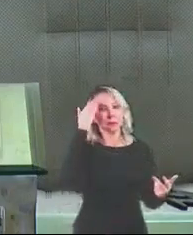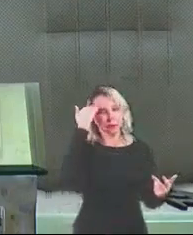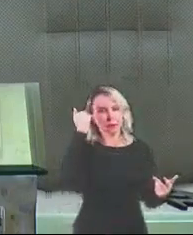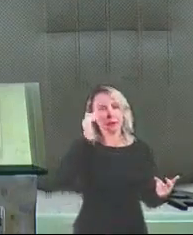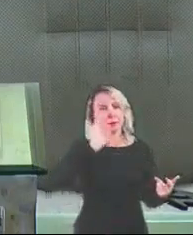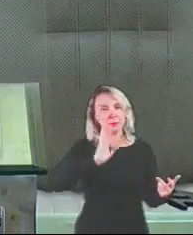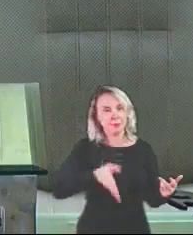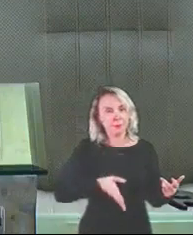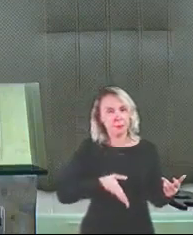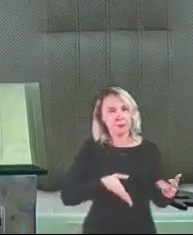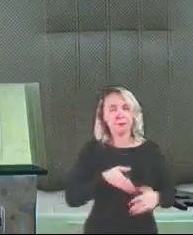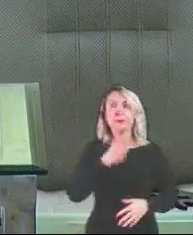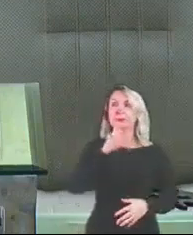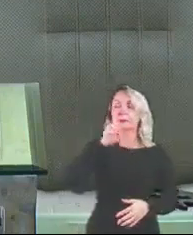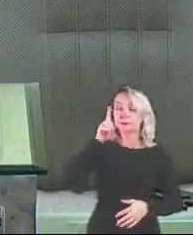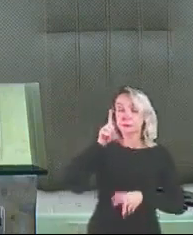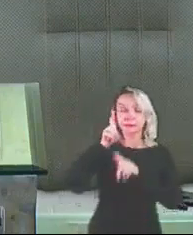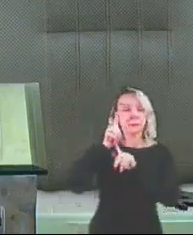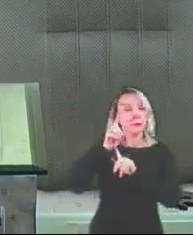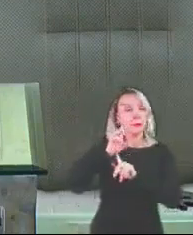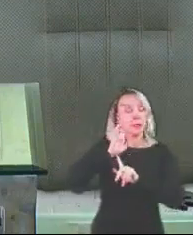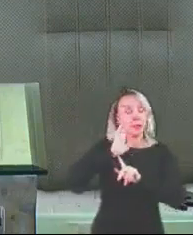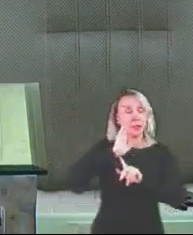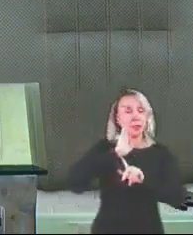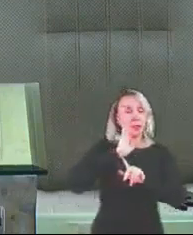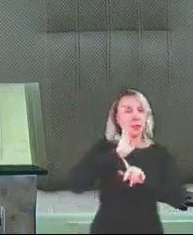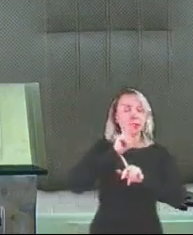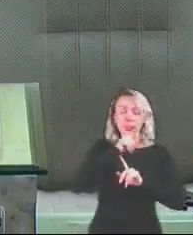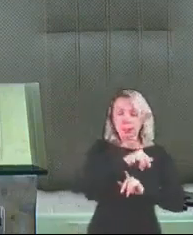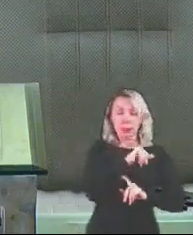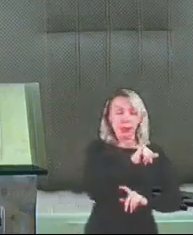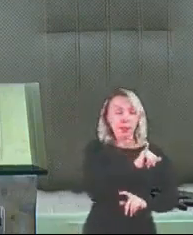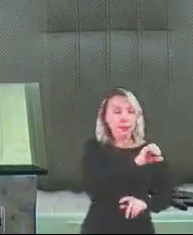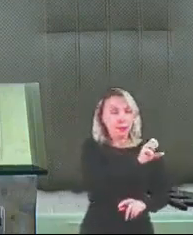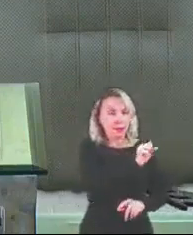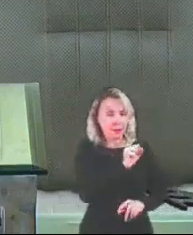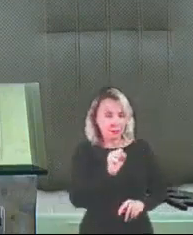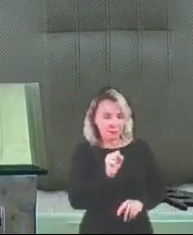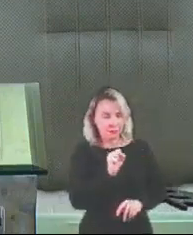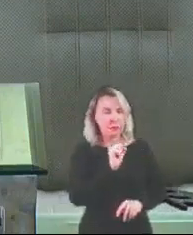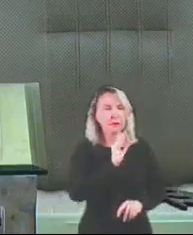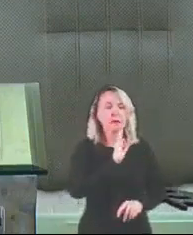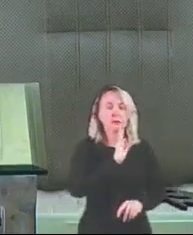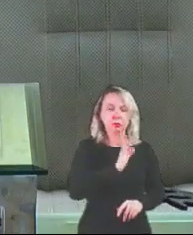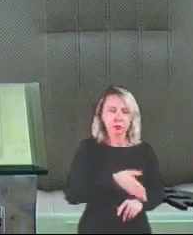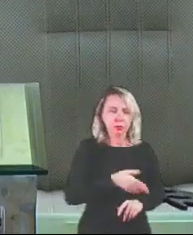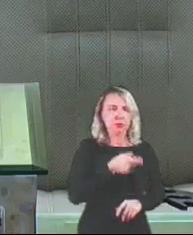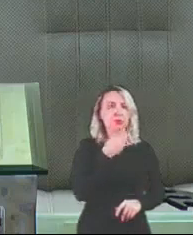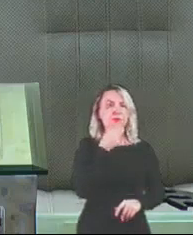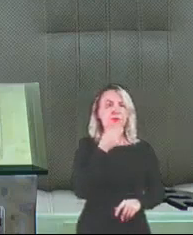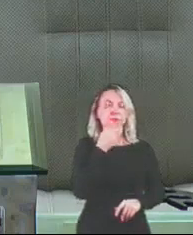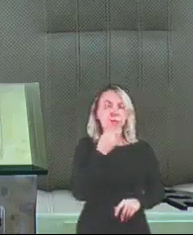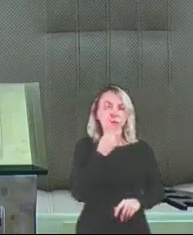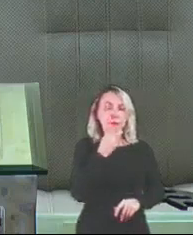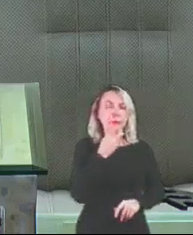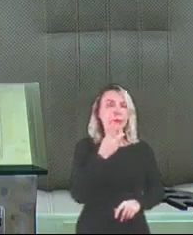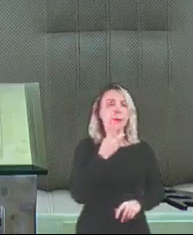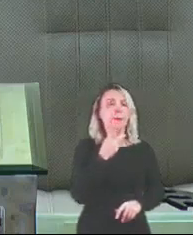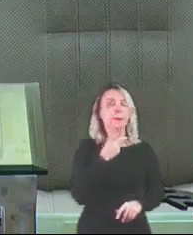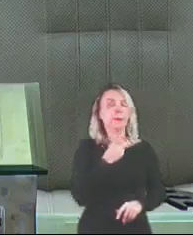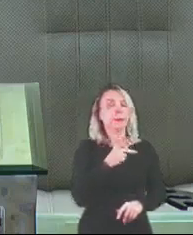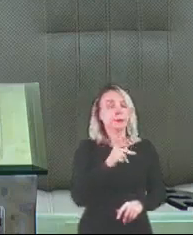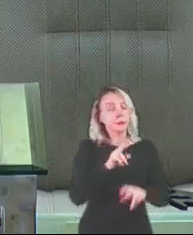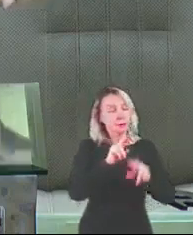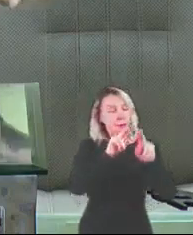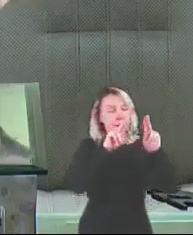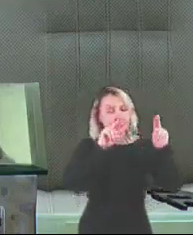E ele já falou deste homem 150 anos antes dele nascer. Porque Deus é aquele que diz